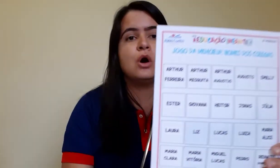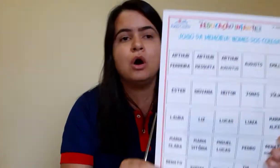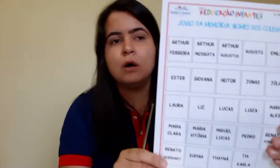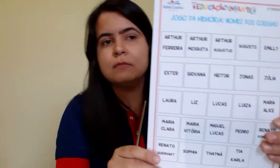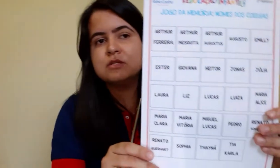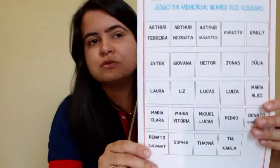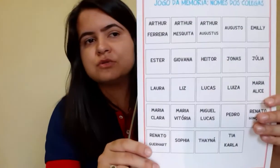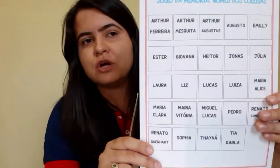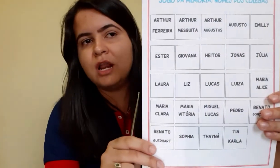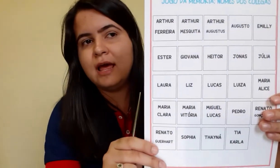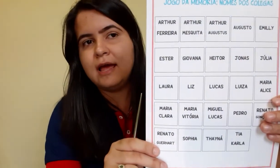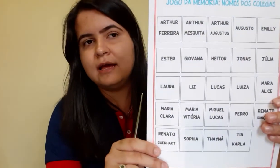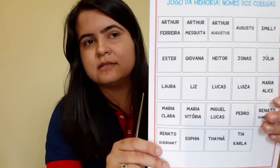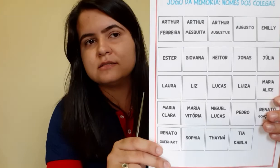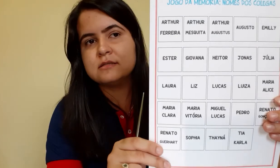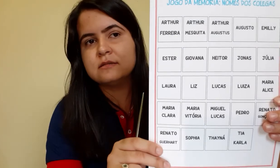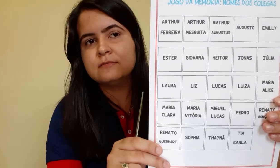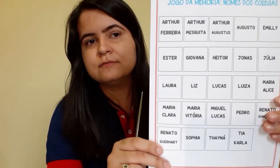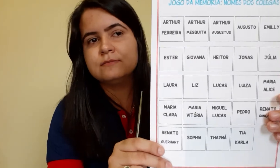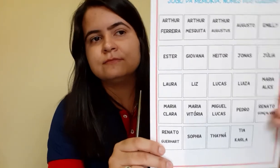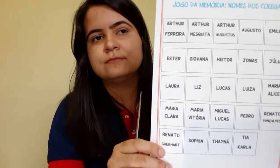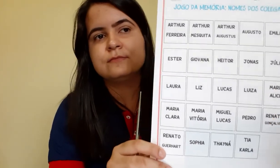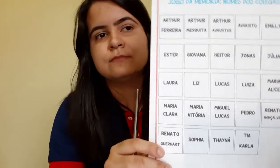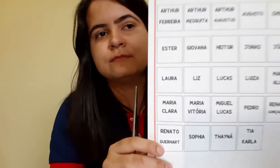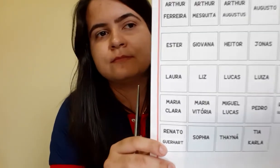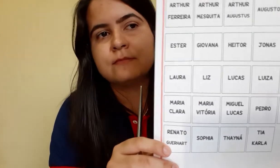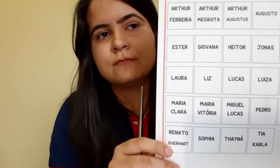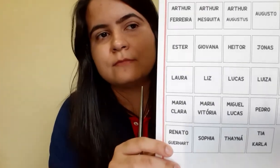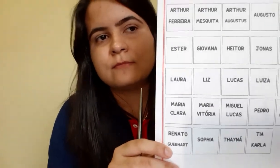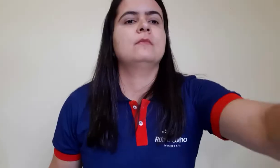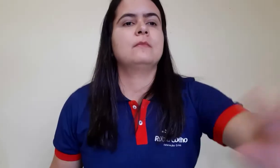os nomes dos colegas.